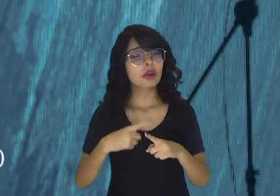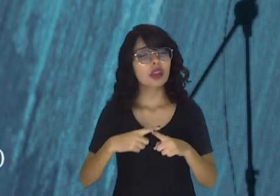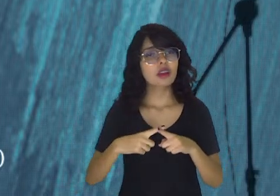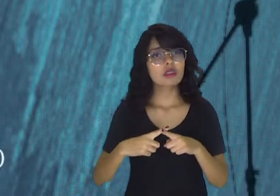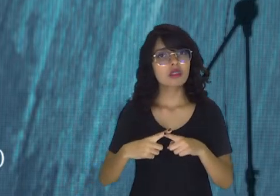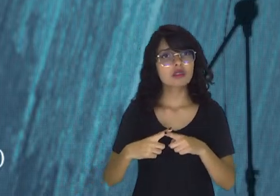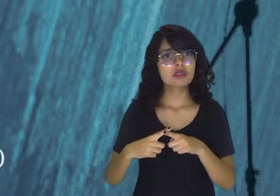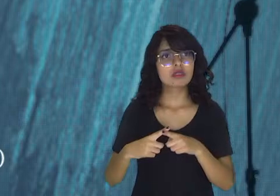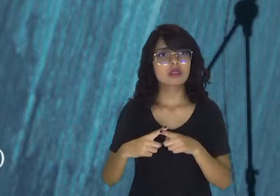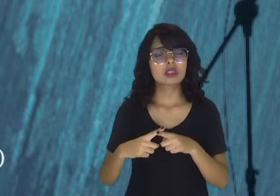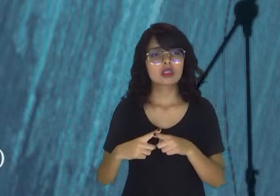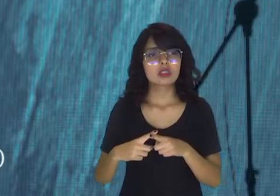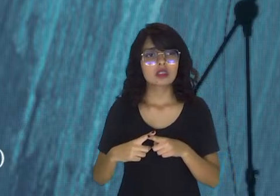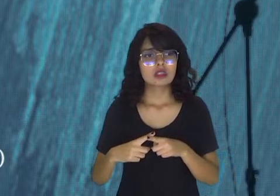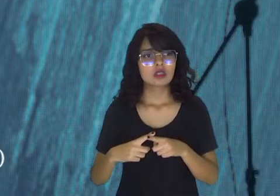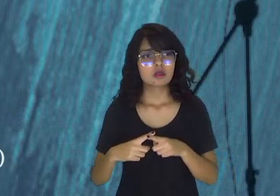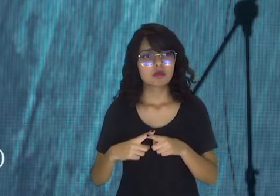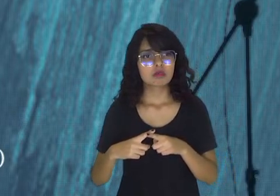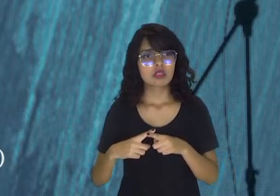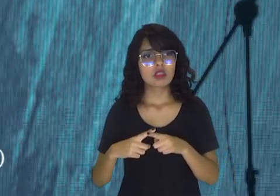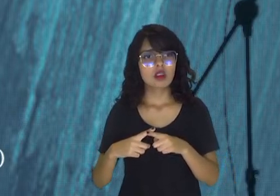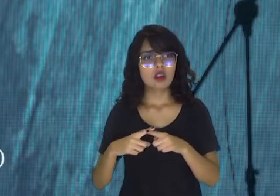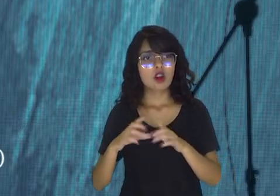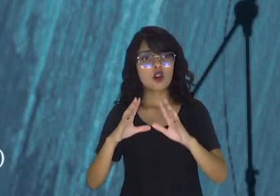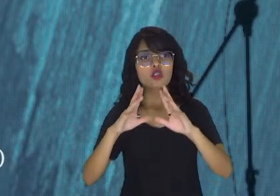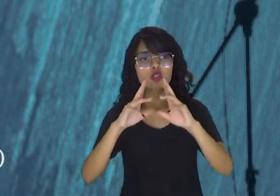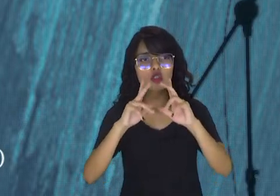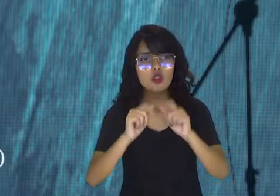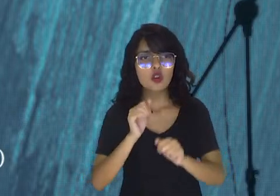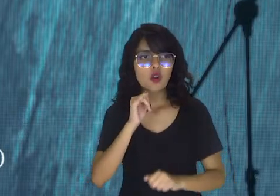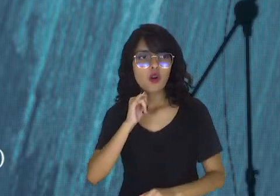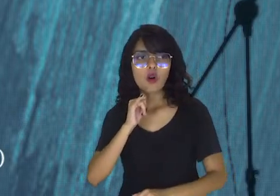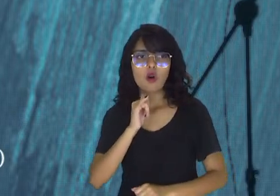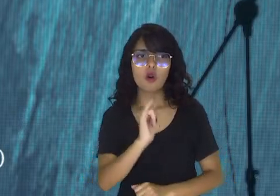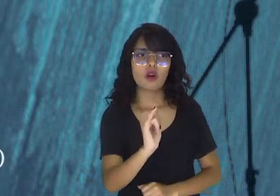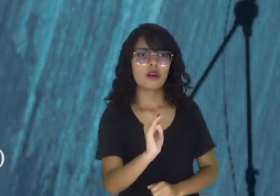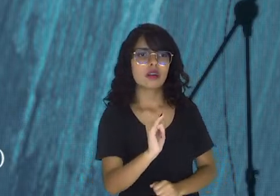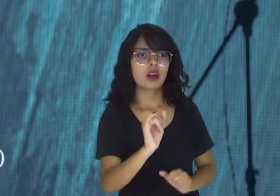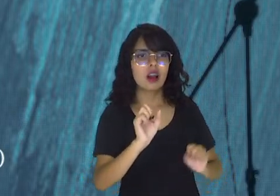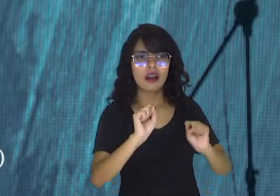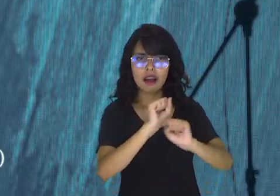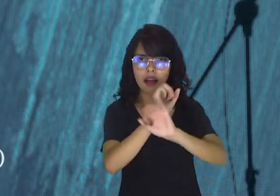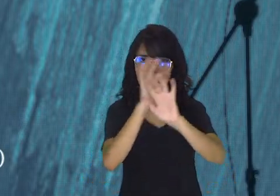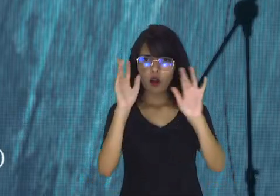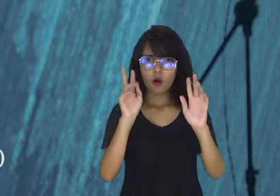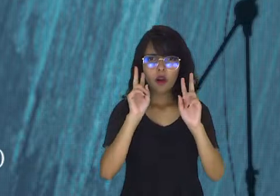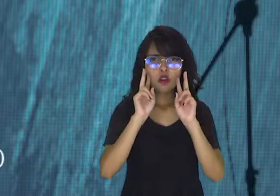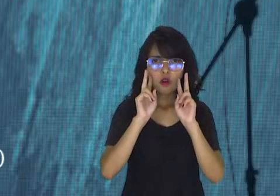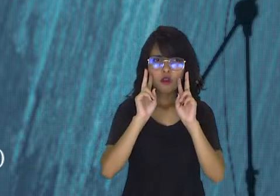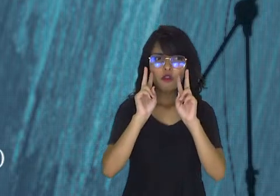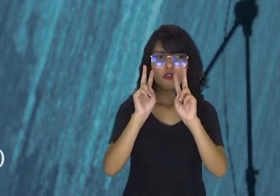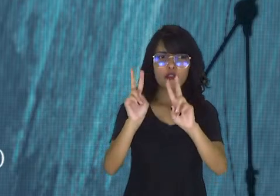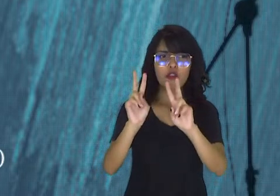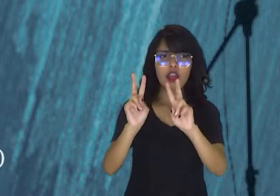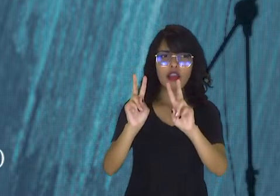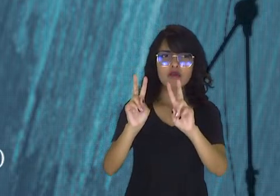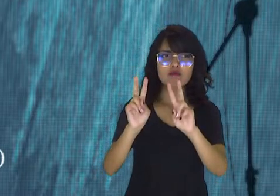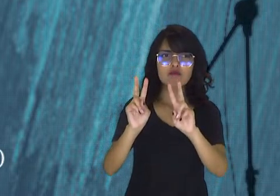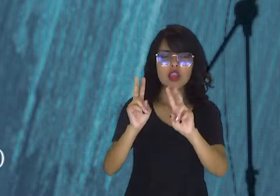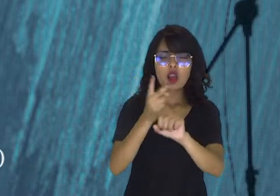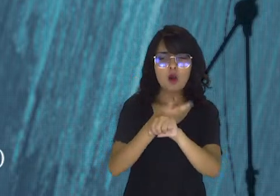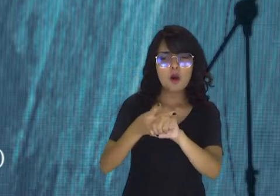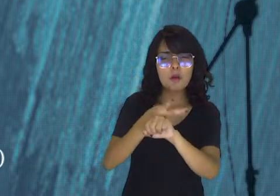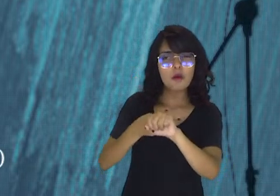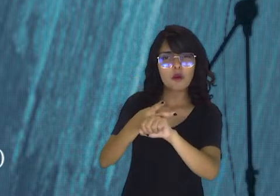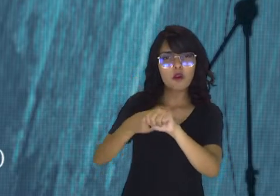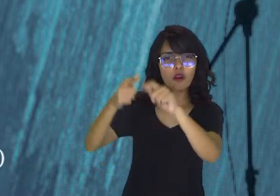os que isso dizem claramente mostram que buscam uma pátria. Olha o que a fé produz